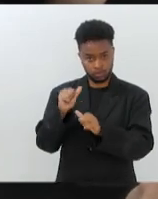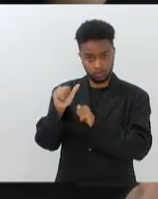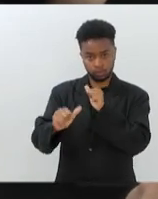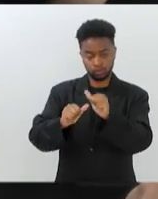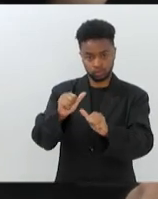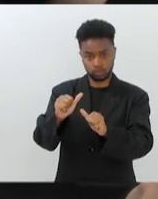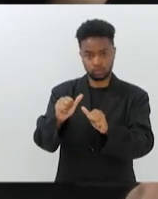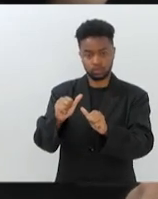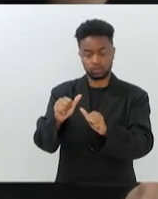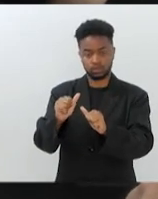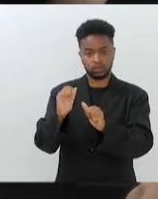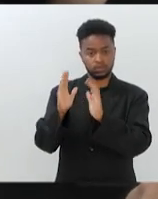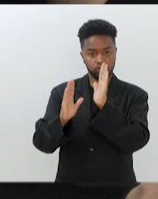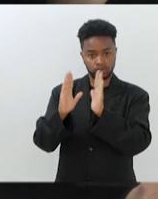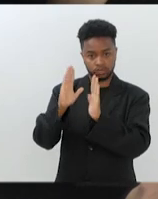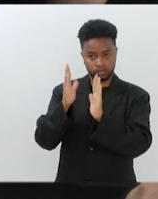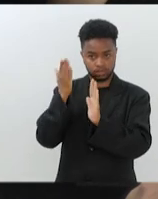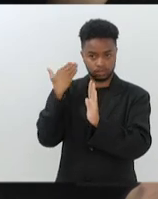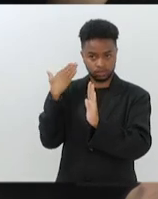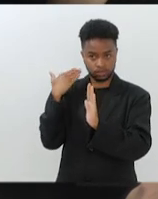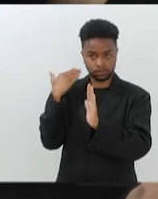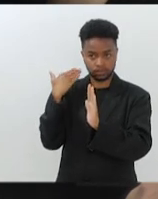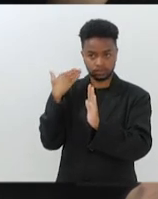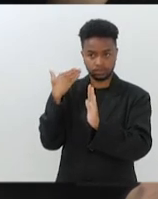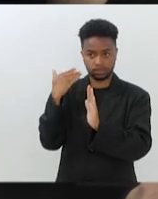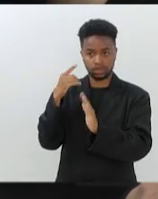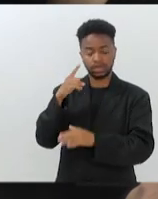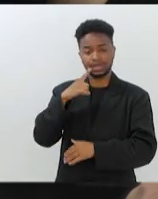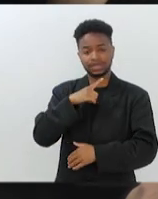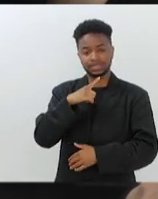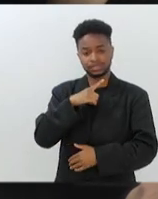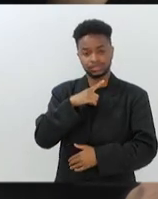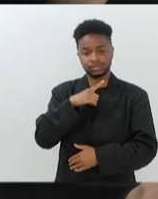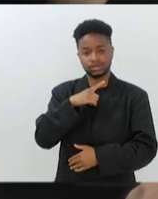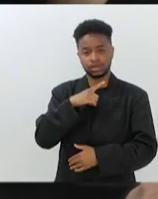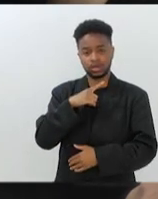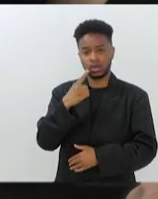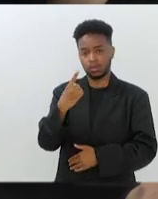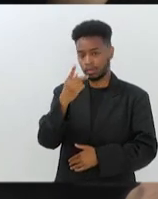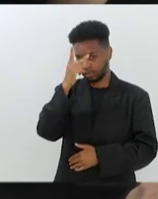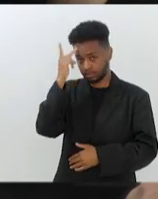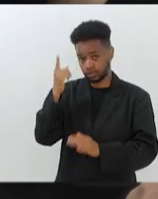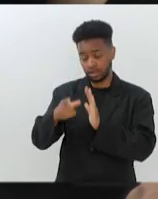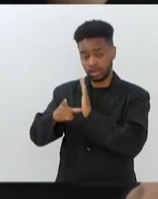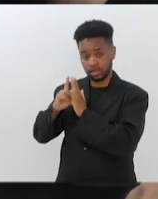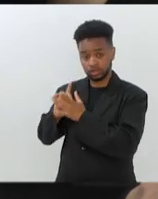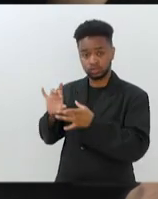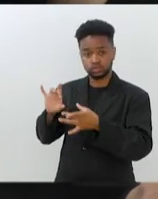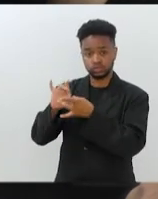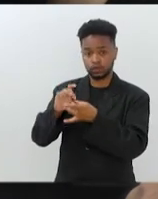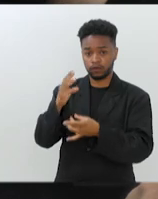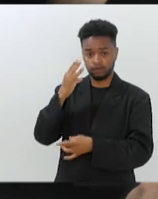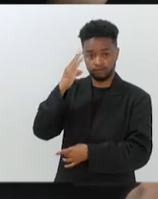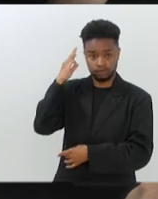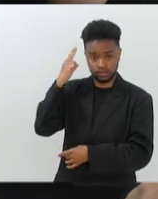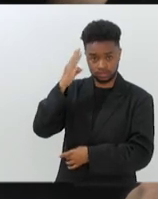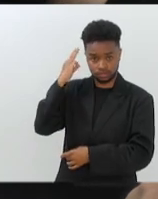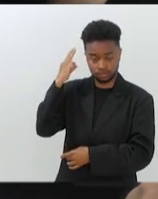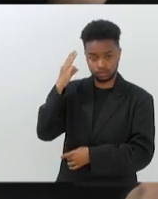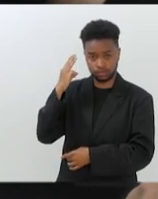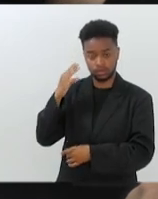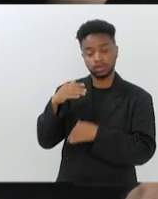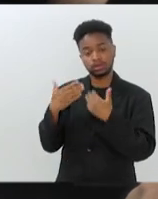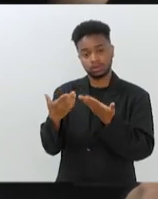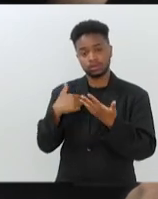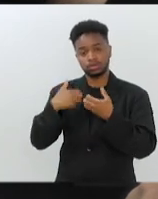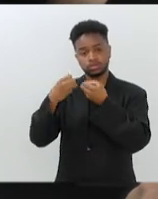naquela época contrataram tinha então o antecessor que era ligado ao vitel Então é só para deixar